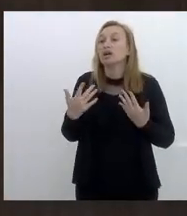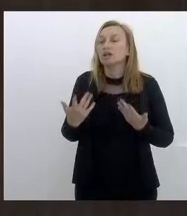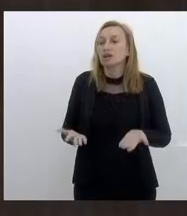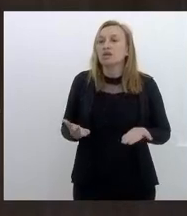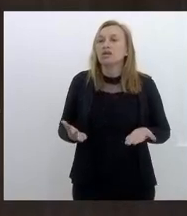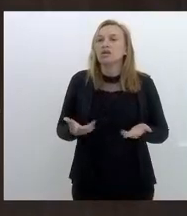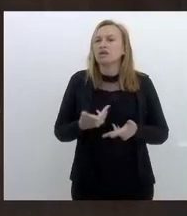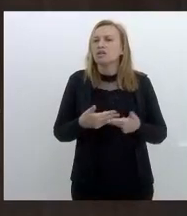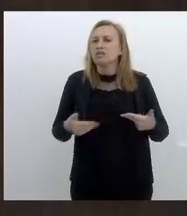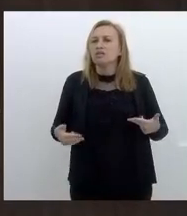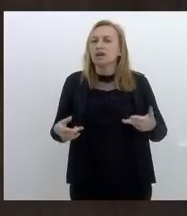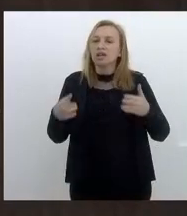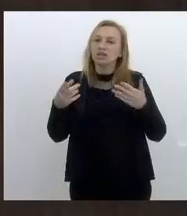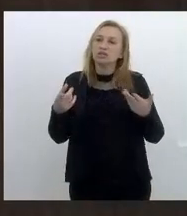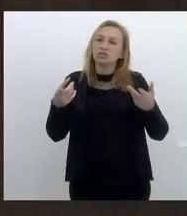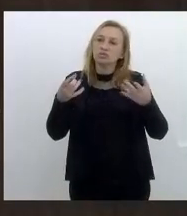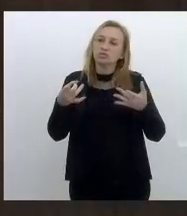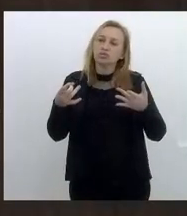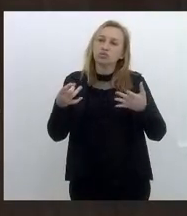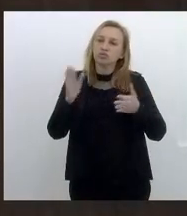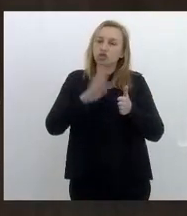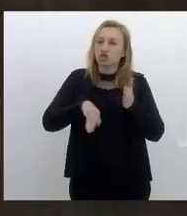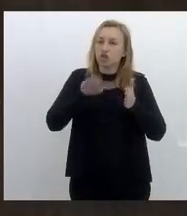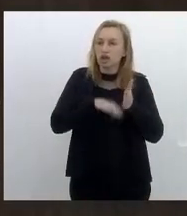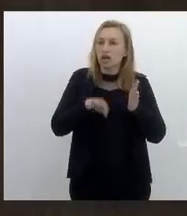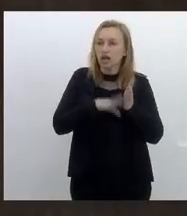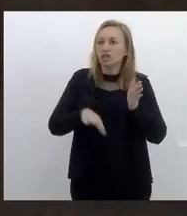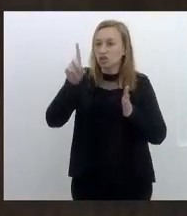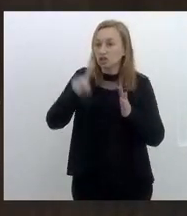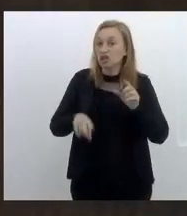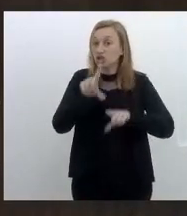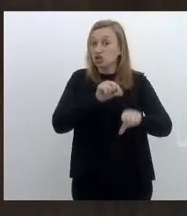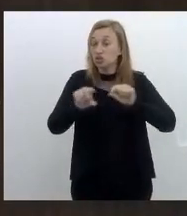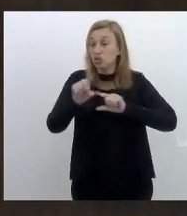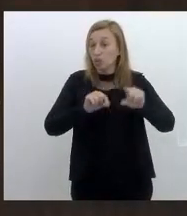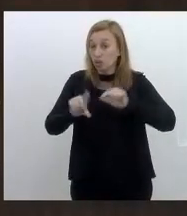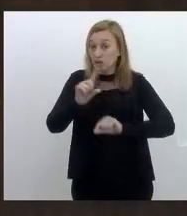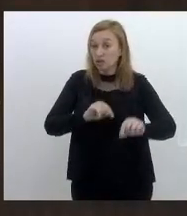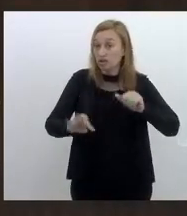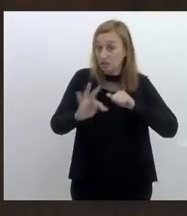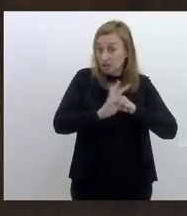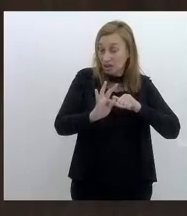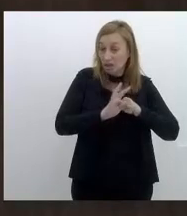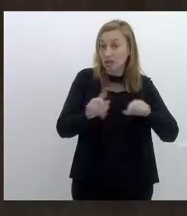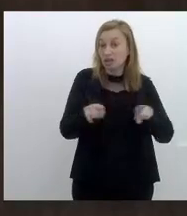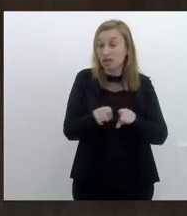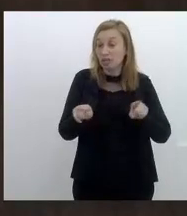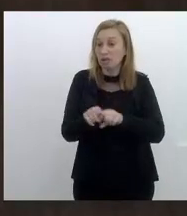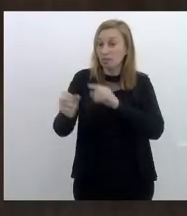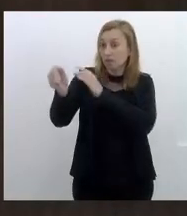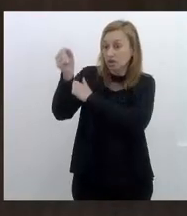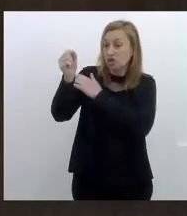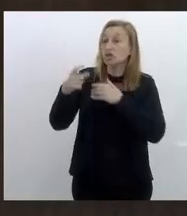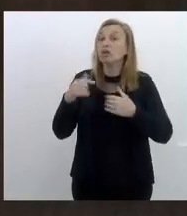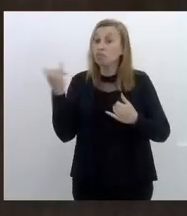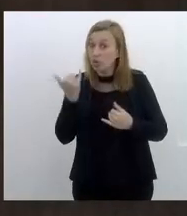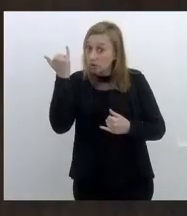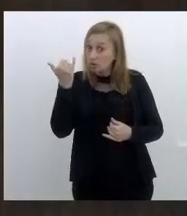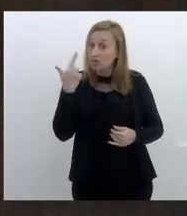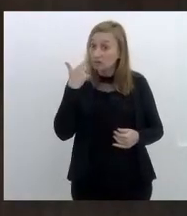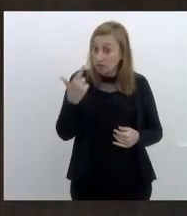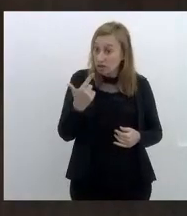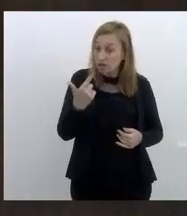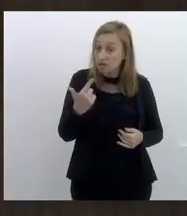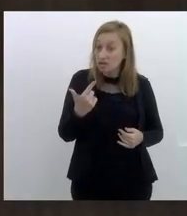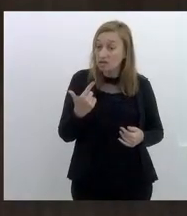uma série de retirada de direitos de escolhas técnicas e de escolhas talvez por vezes machistas e misóginas e tão importante a gente